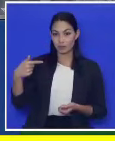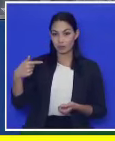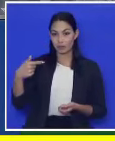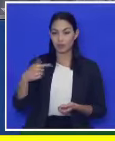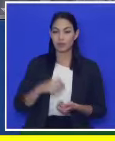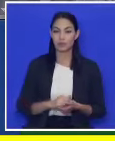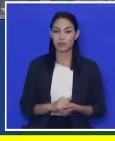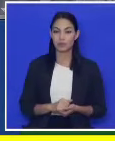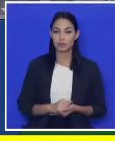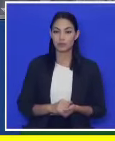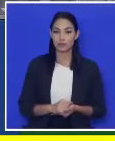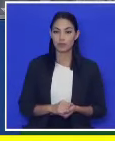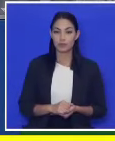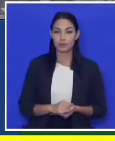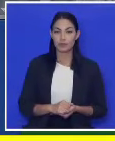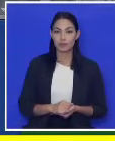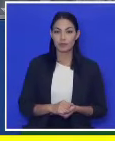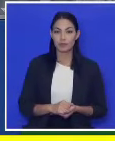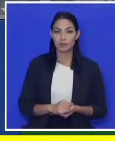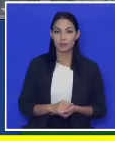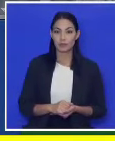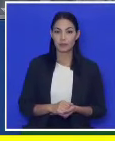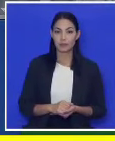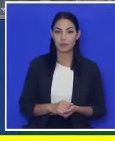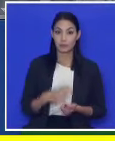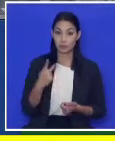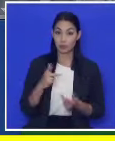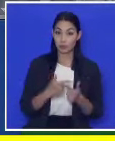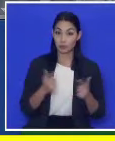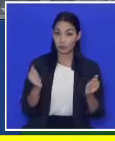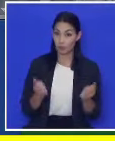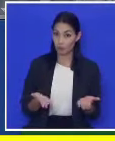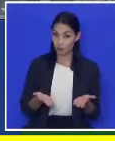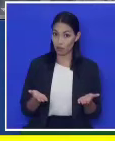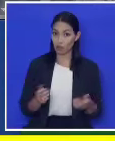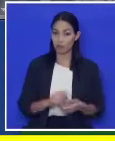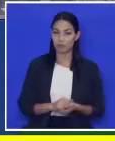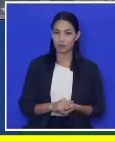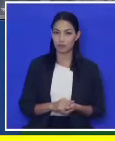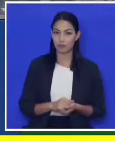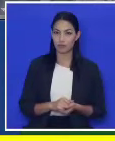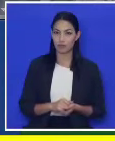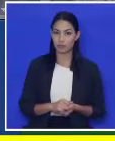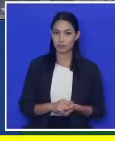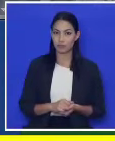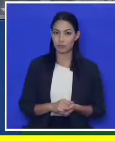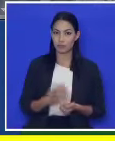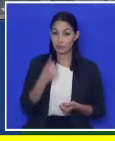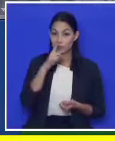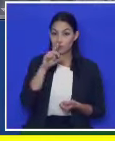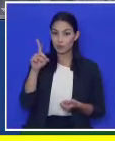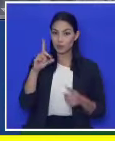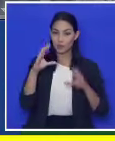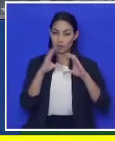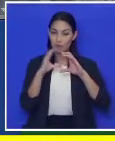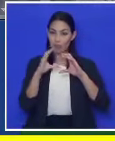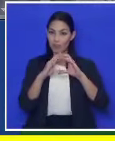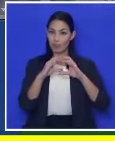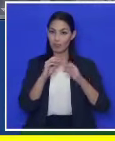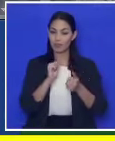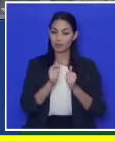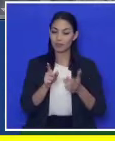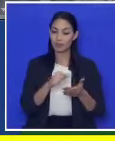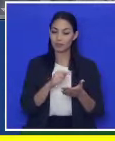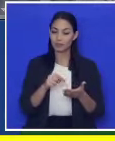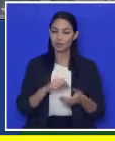77. Preta, 77. Sua sorte pode vir com este número. Vamos chamar o sétimo e último